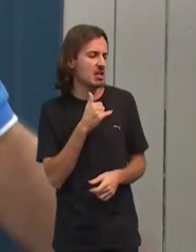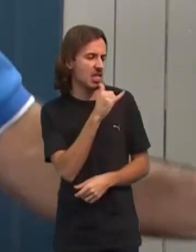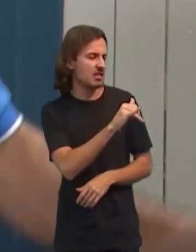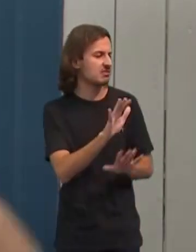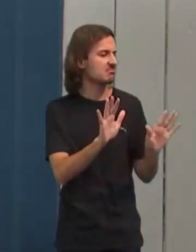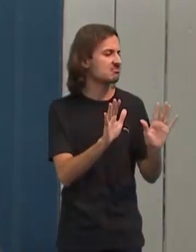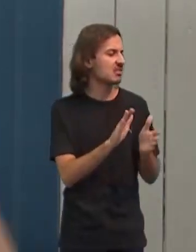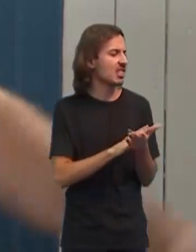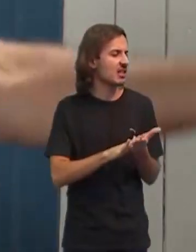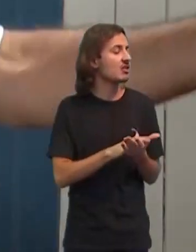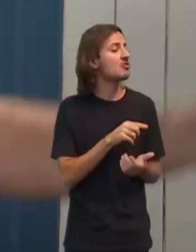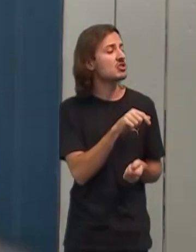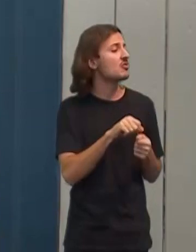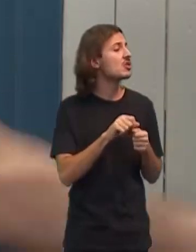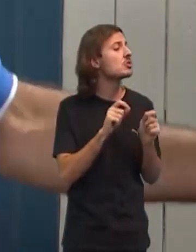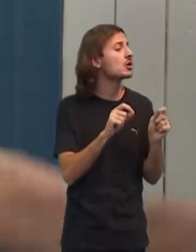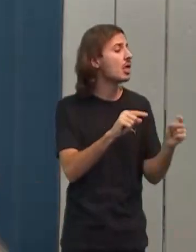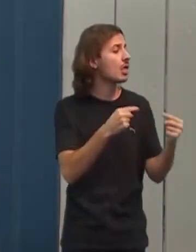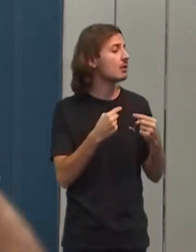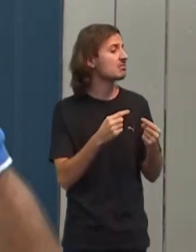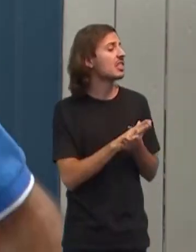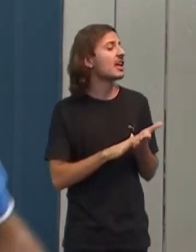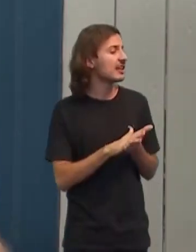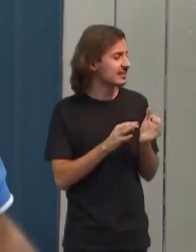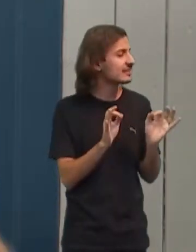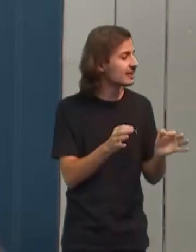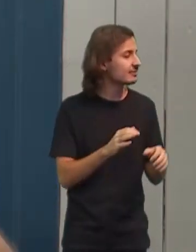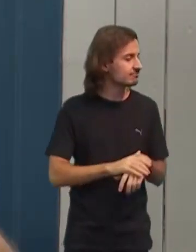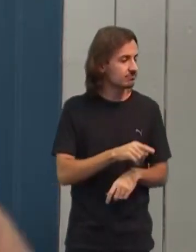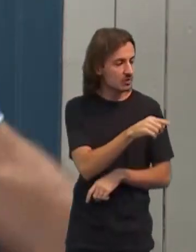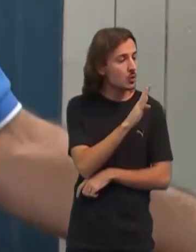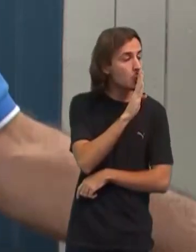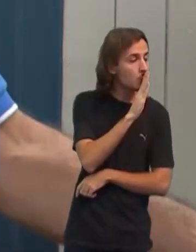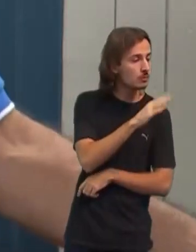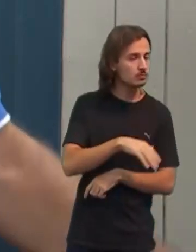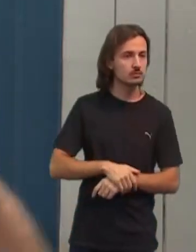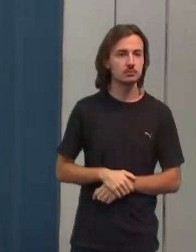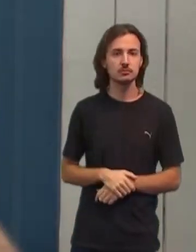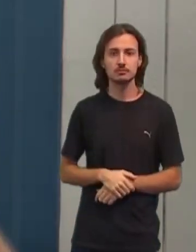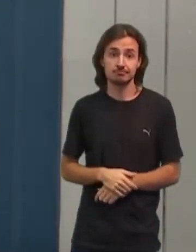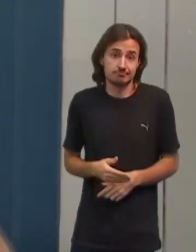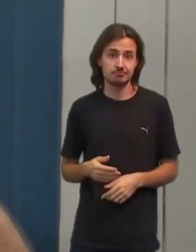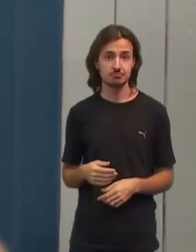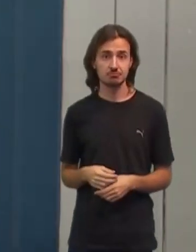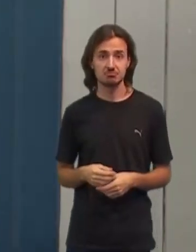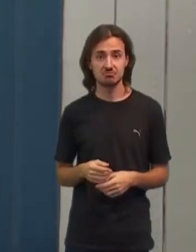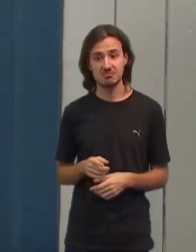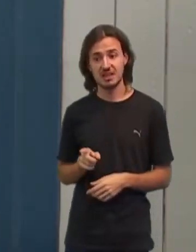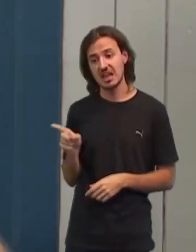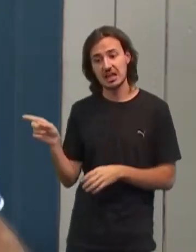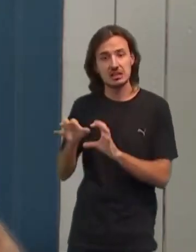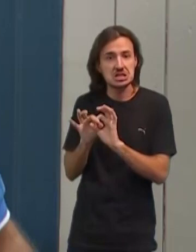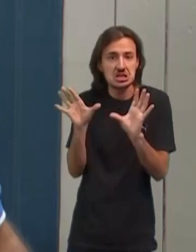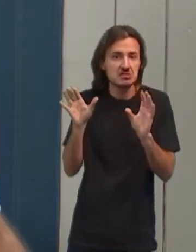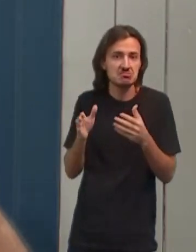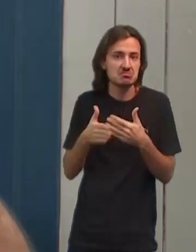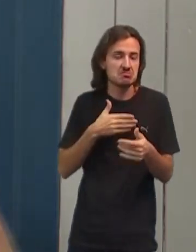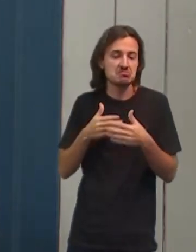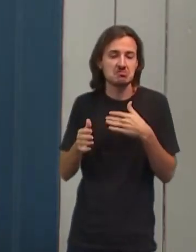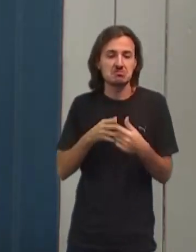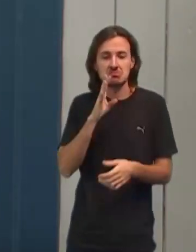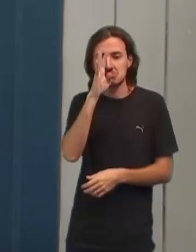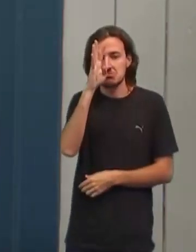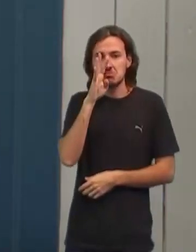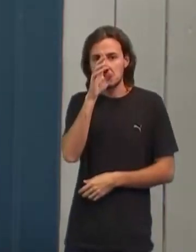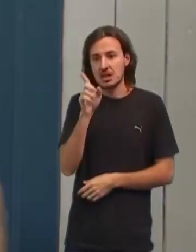E aí, vai fazer o quê? O que vocês vão fazer? Nada, nós não vamos fazer nada. Não está acontecendo nada. Ela está livre para fazer o que ela quer, até mandar aqui na